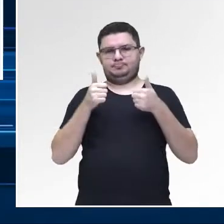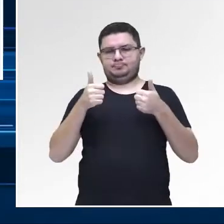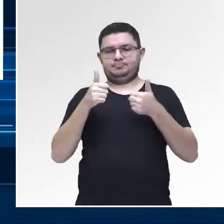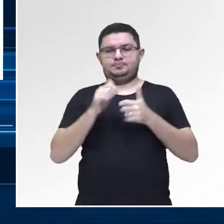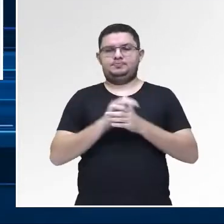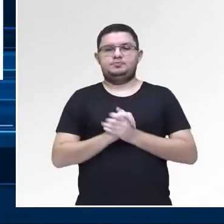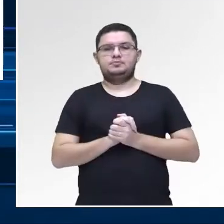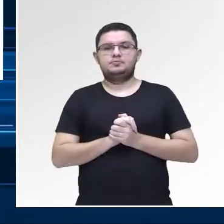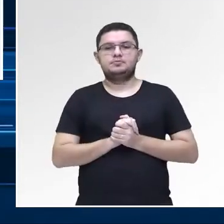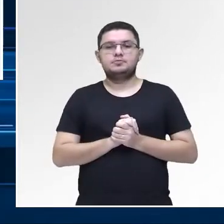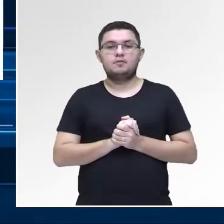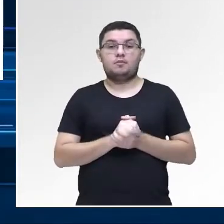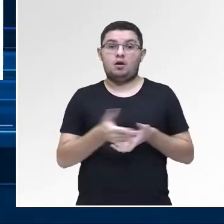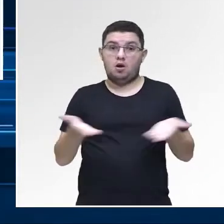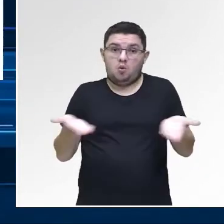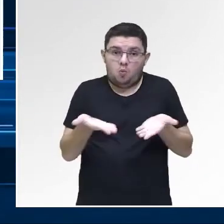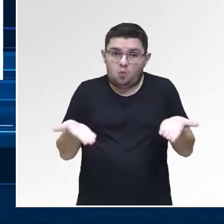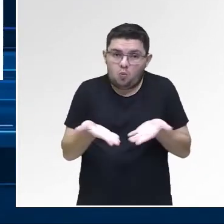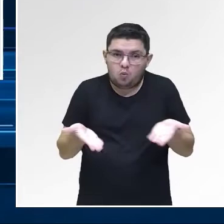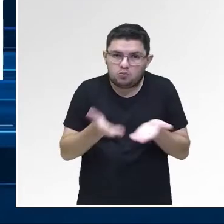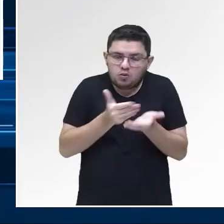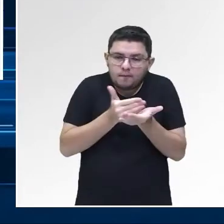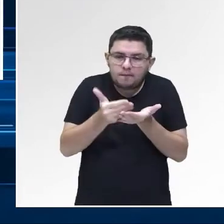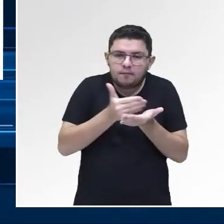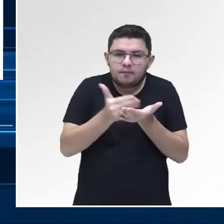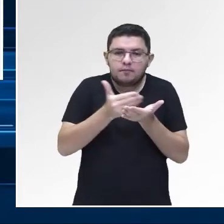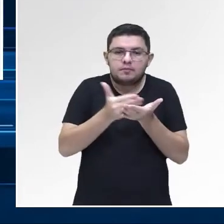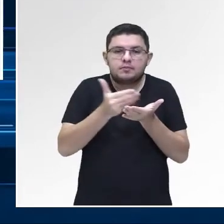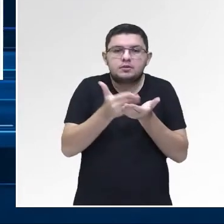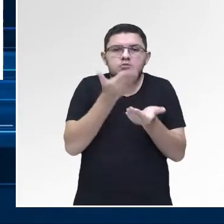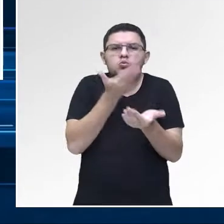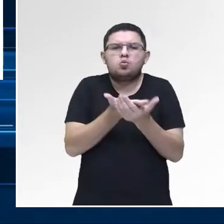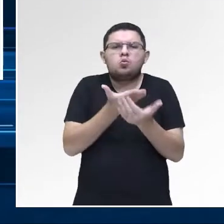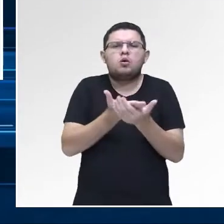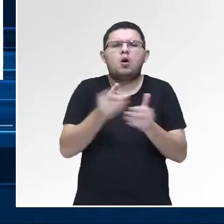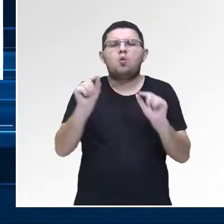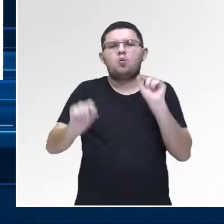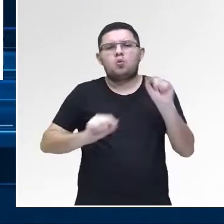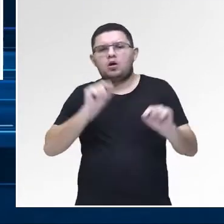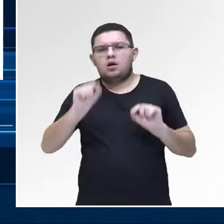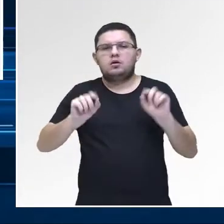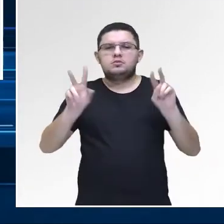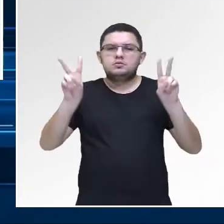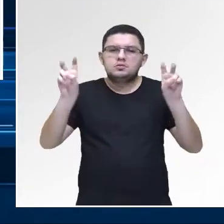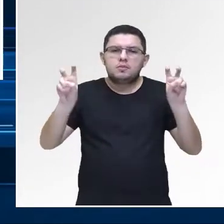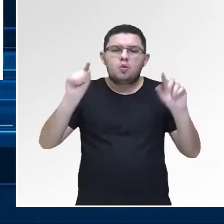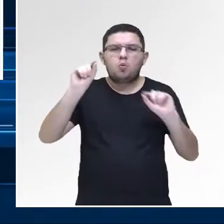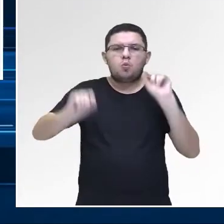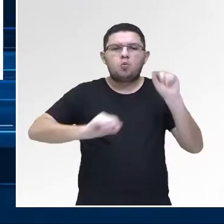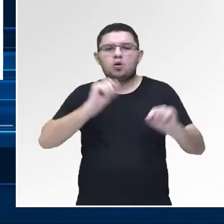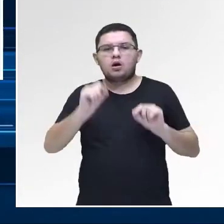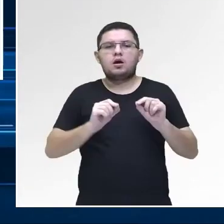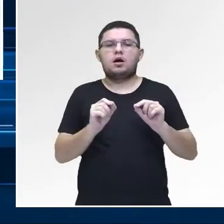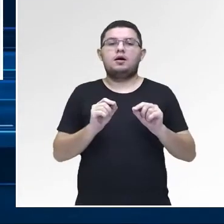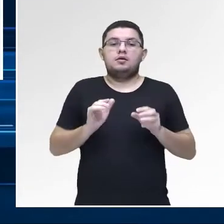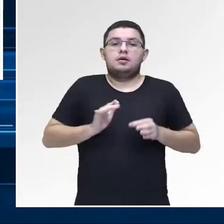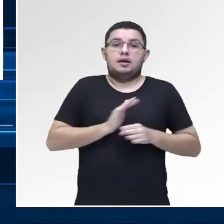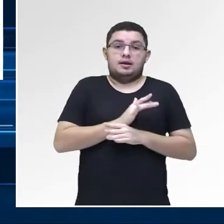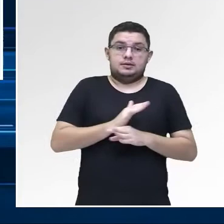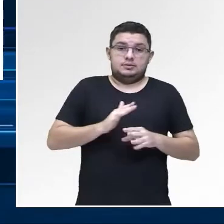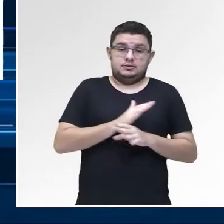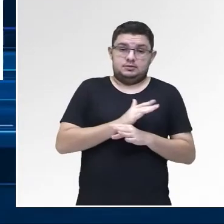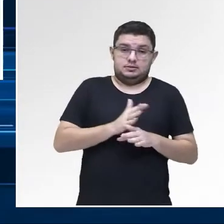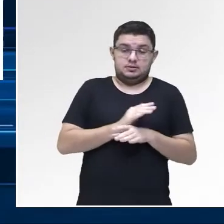nós vamos começar a nossa aula de hoje, que vai falar, gente, sobre a urbanização brasileira. Na